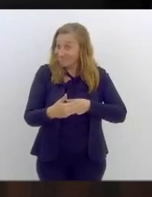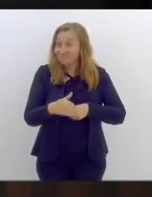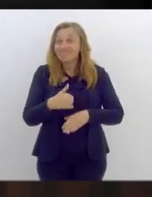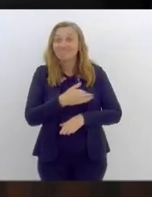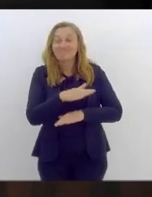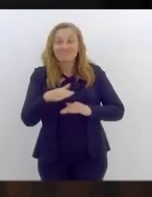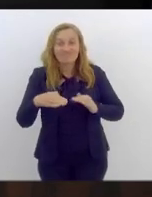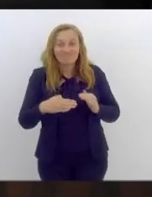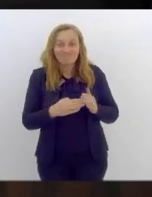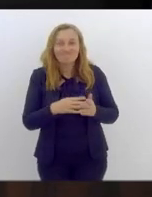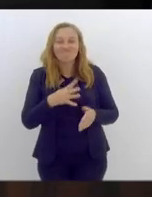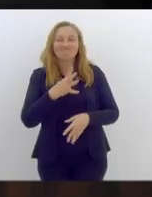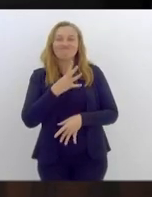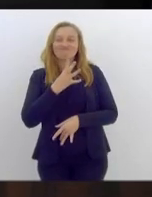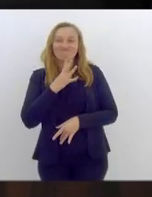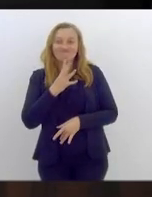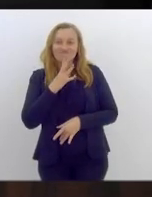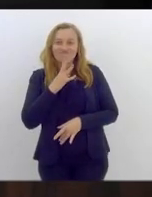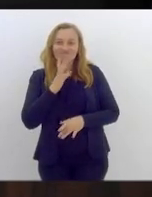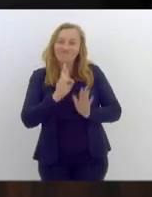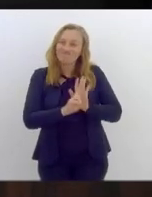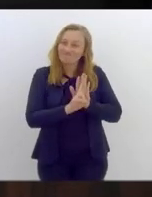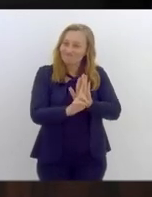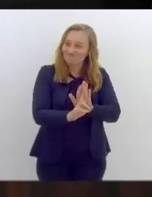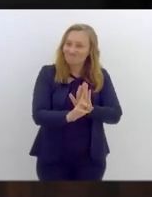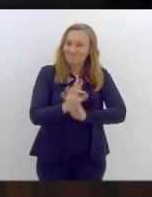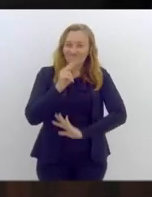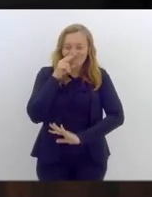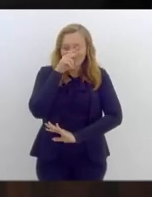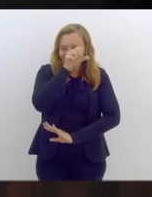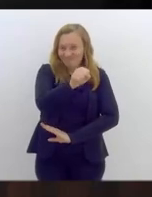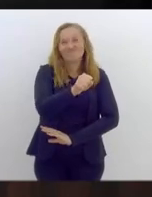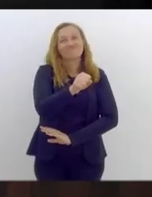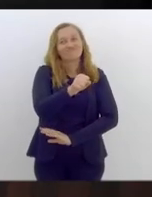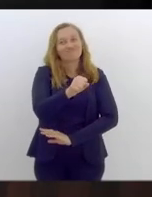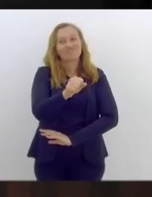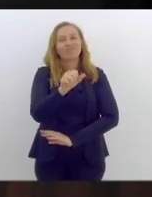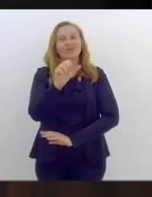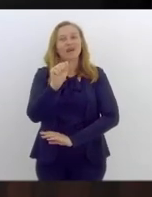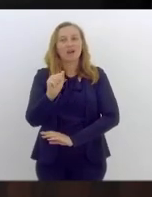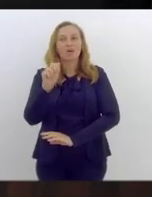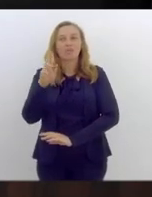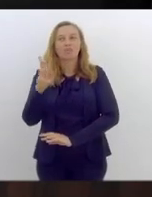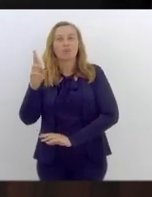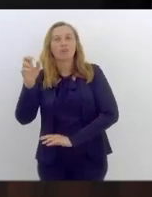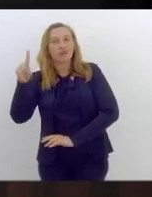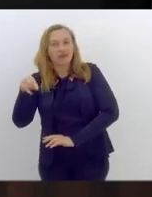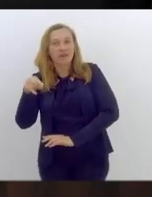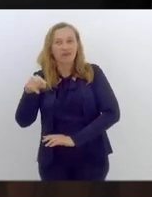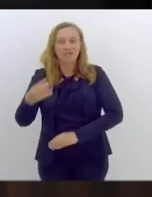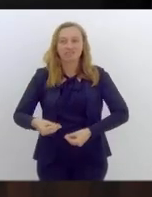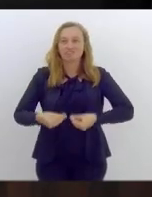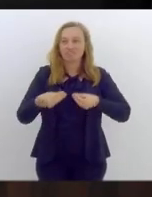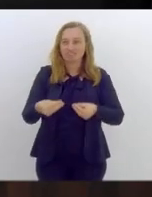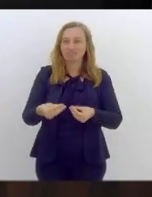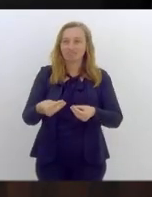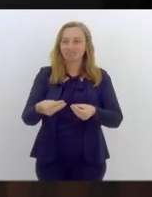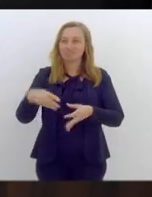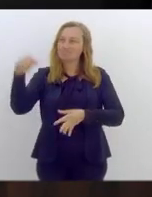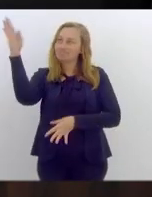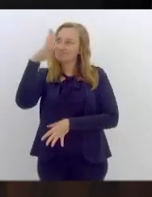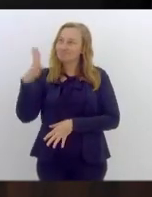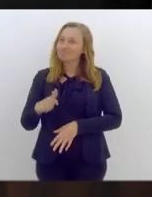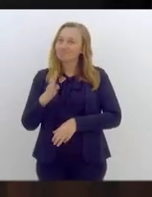nosso reconhecimento, a representatividade, a força que o Aurê entregam ao Brasil, ao